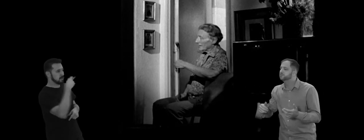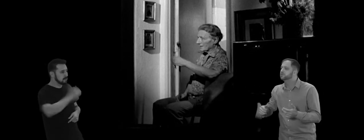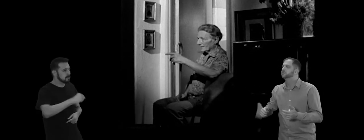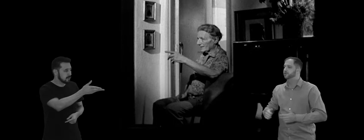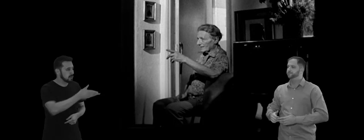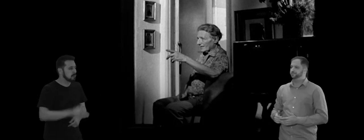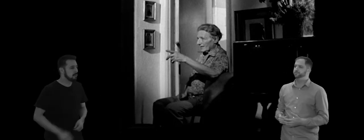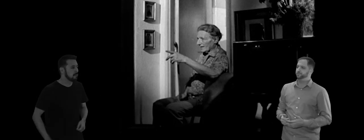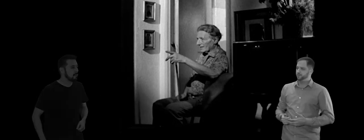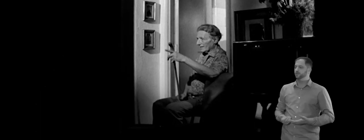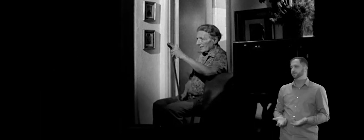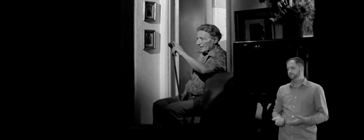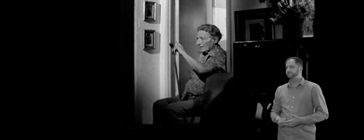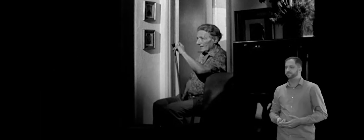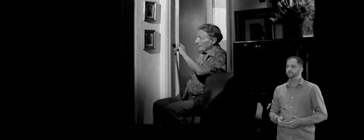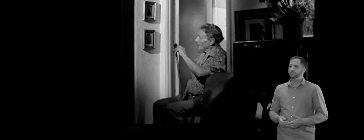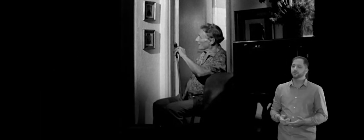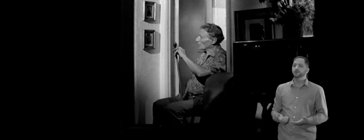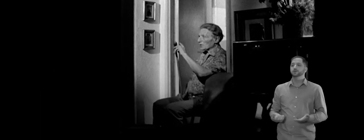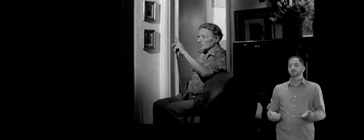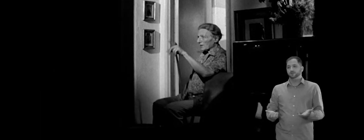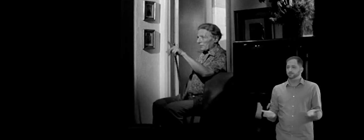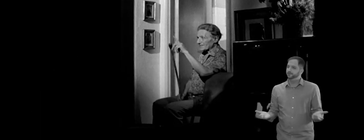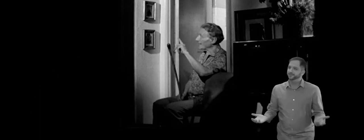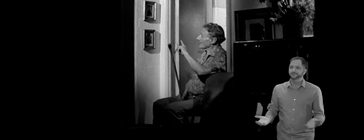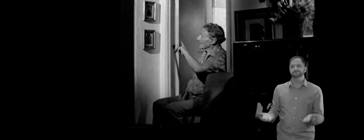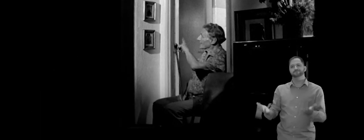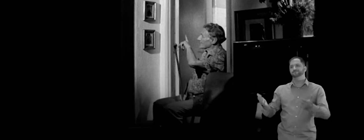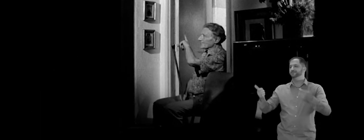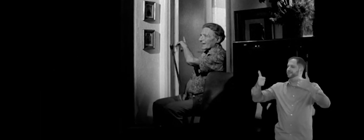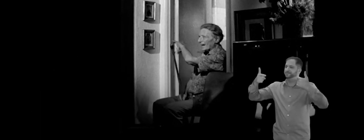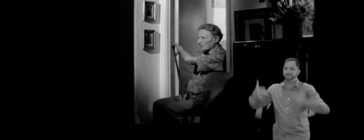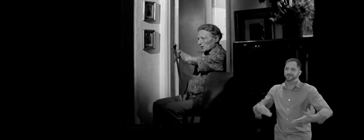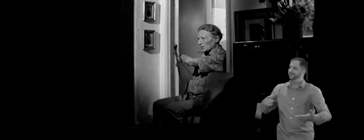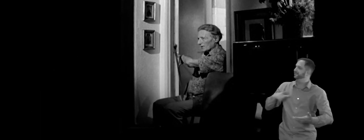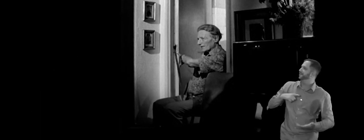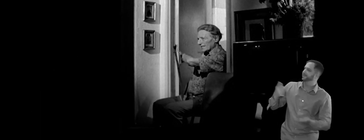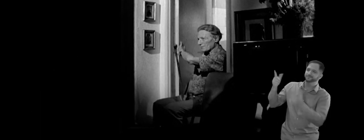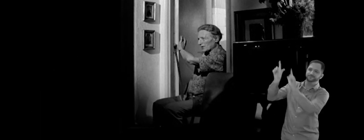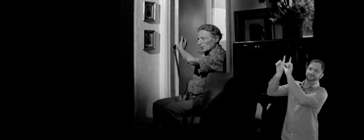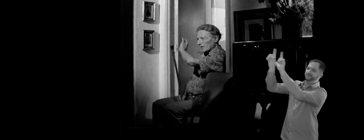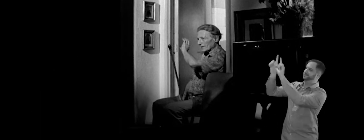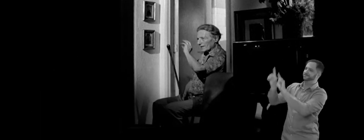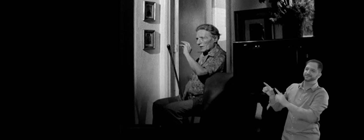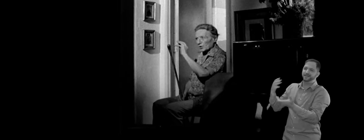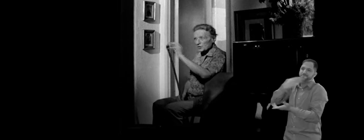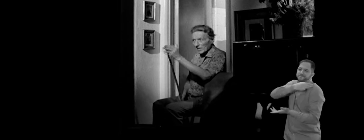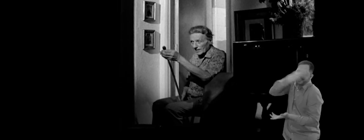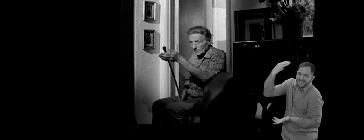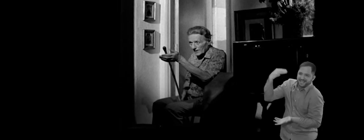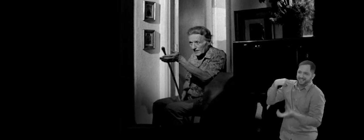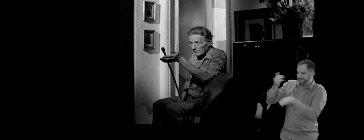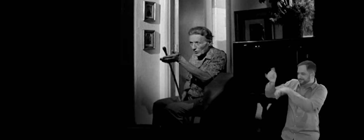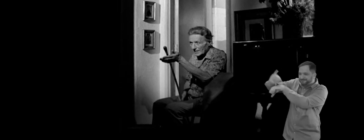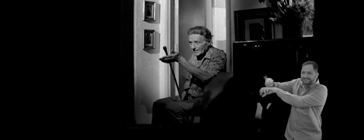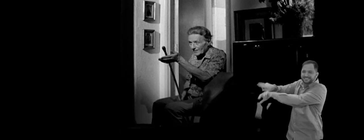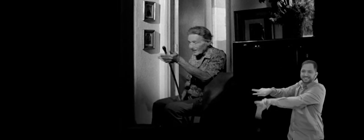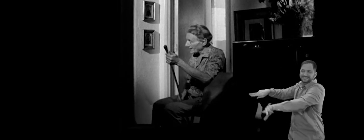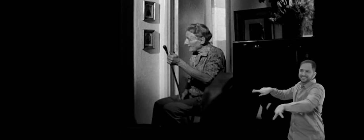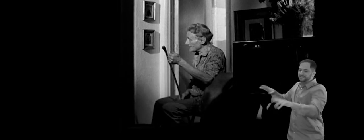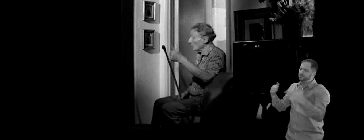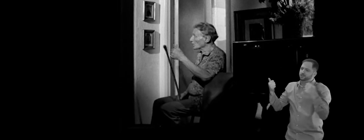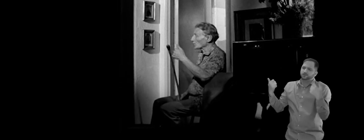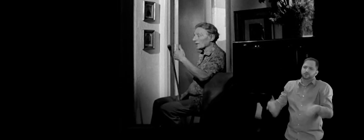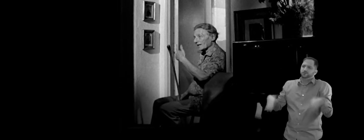cá e depois você vai para lá, vai. Não quero deixar passar este canto das Madonas. Não seja que as Madonas